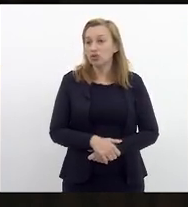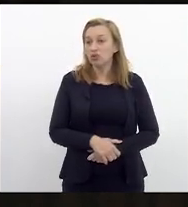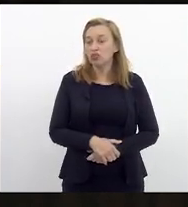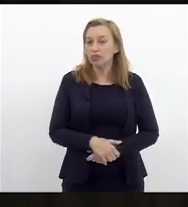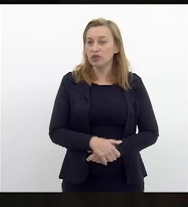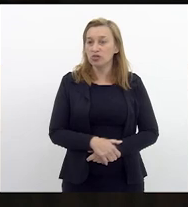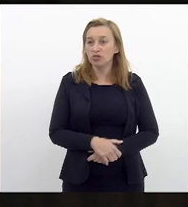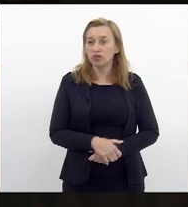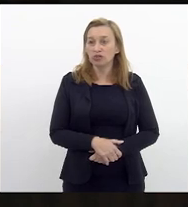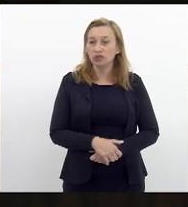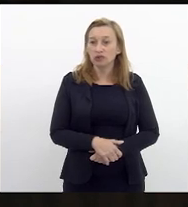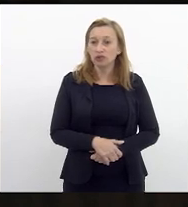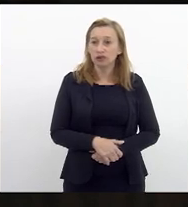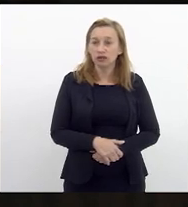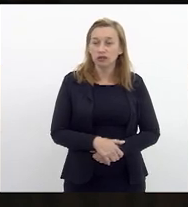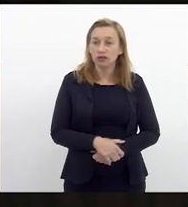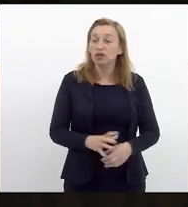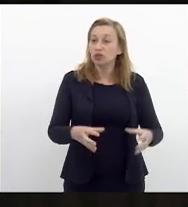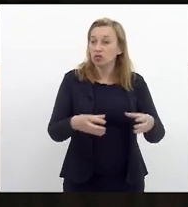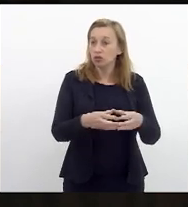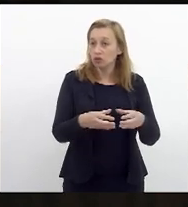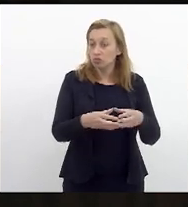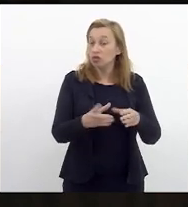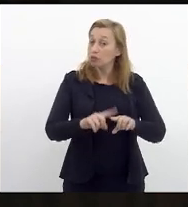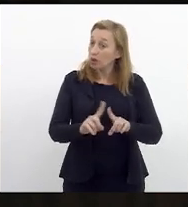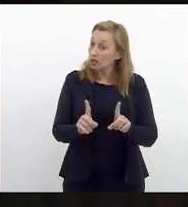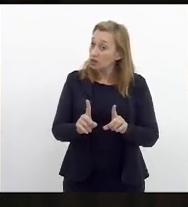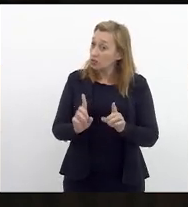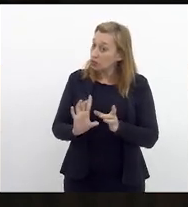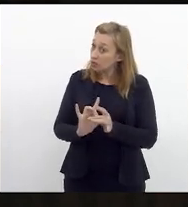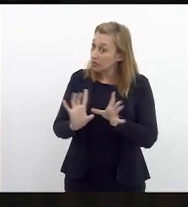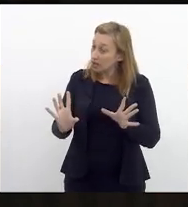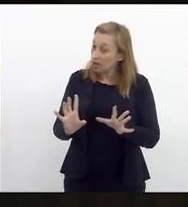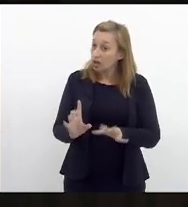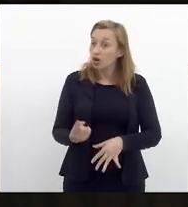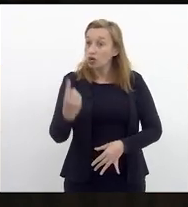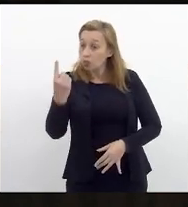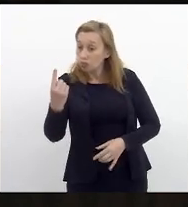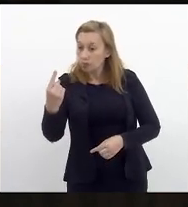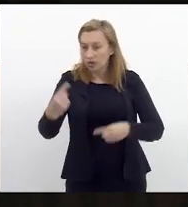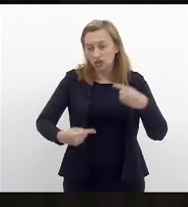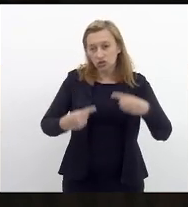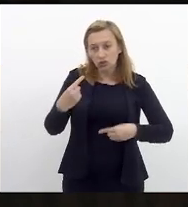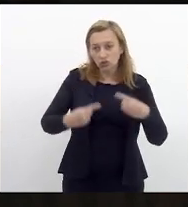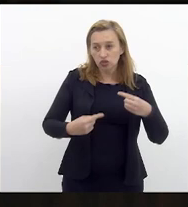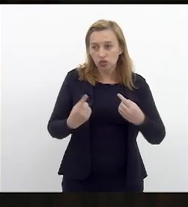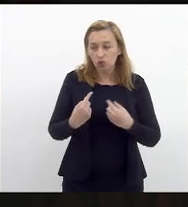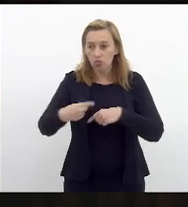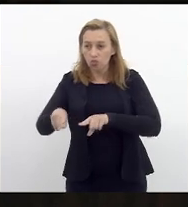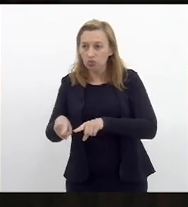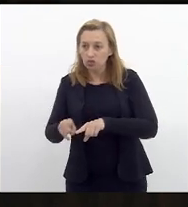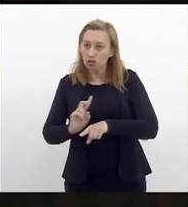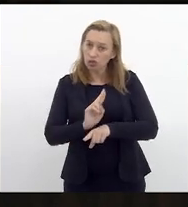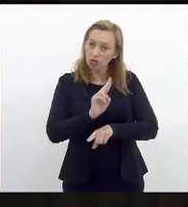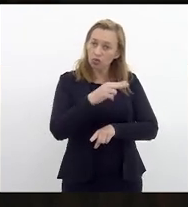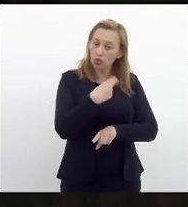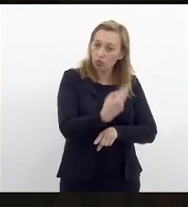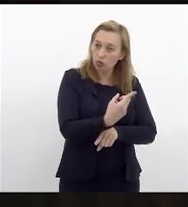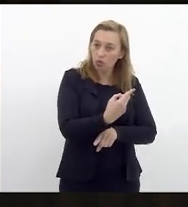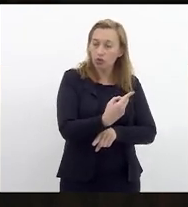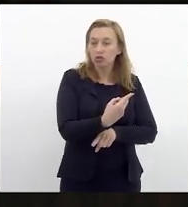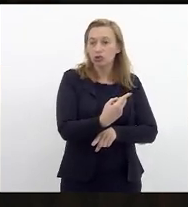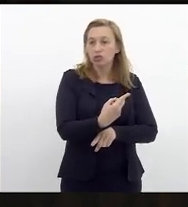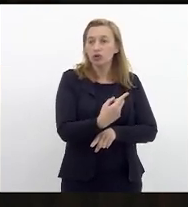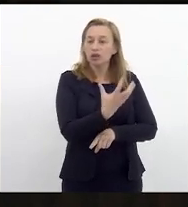O momento seria na comissão, mas eu vou abrir um para discutir, para encaminhar contrário, um para discutir, caminhar